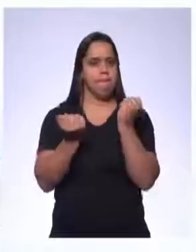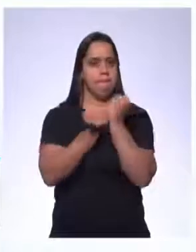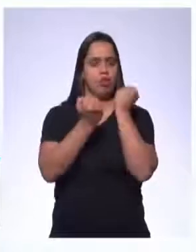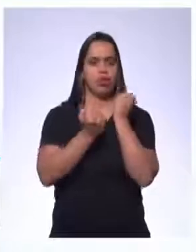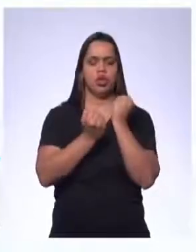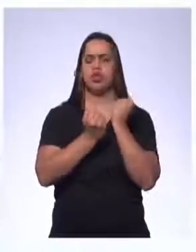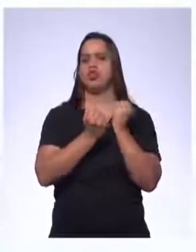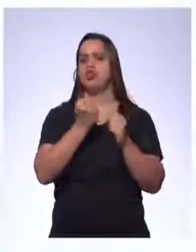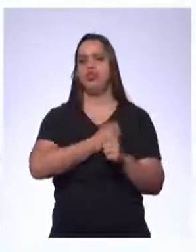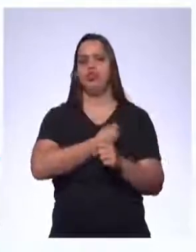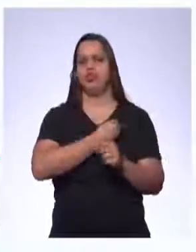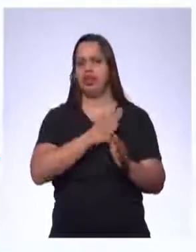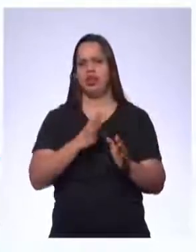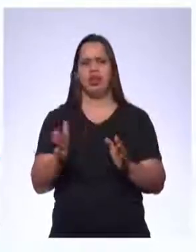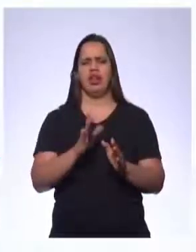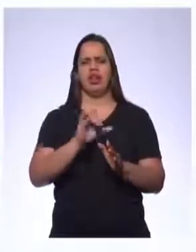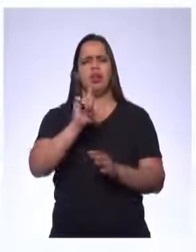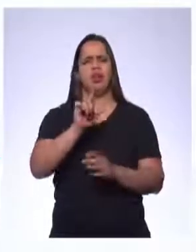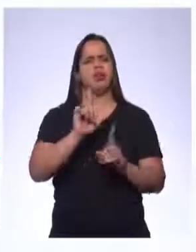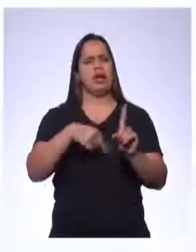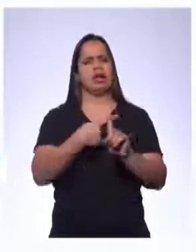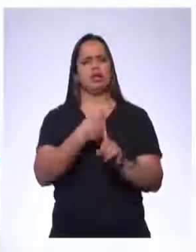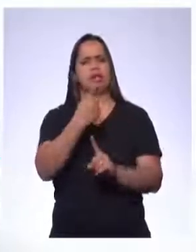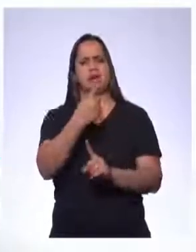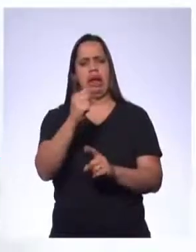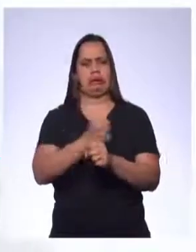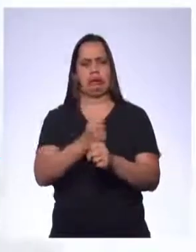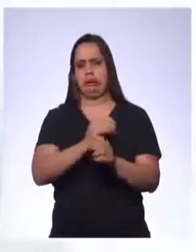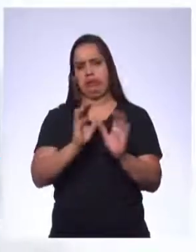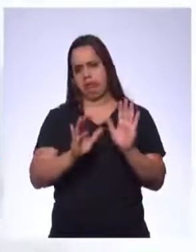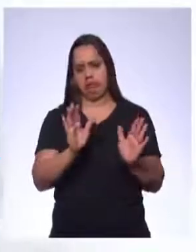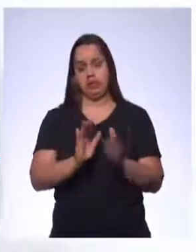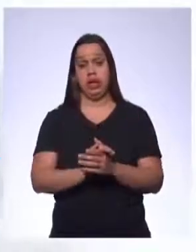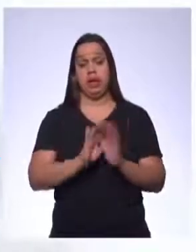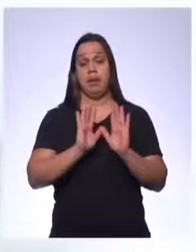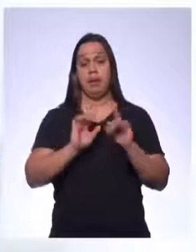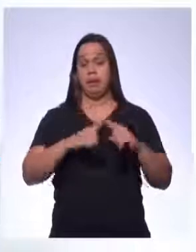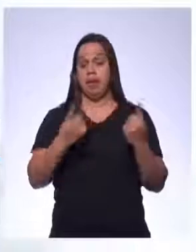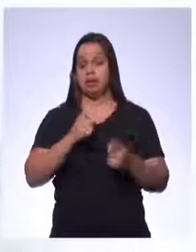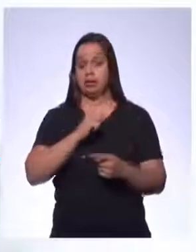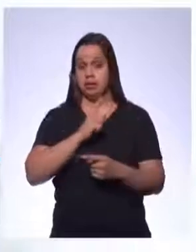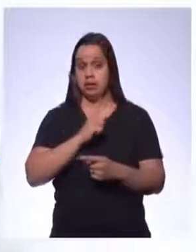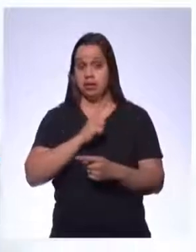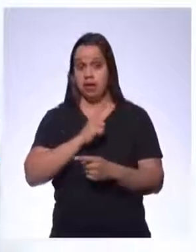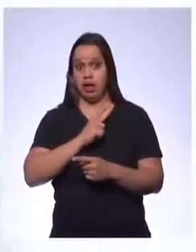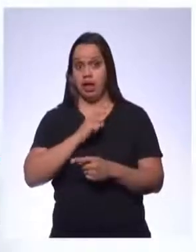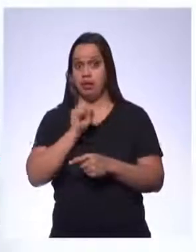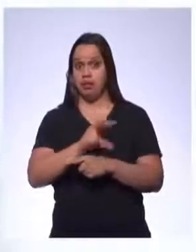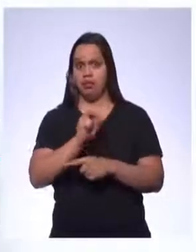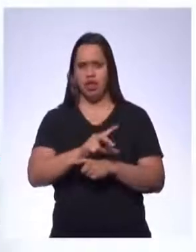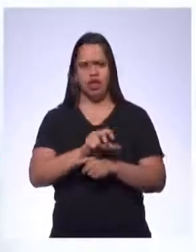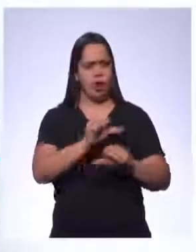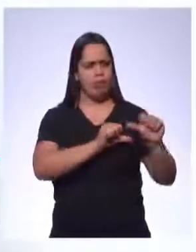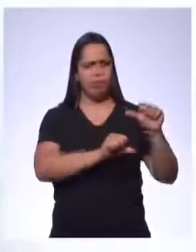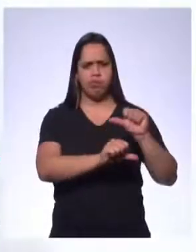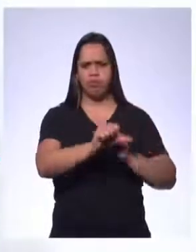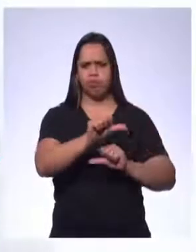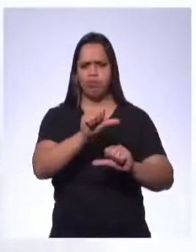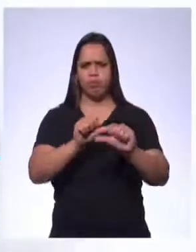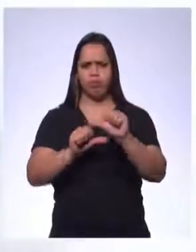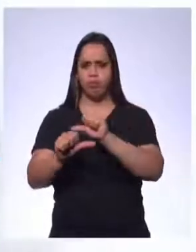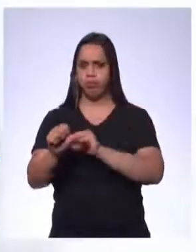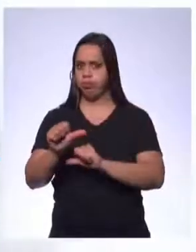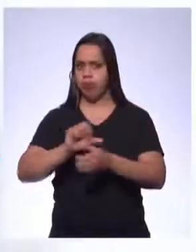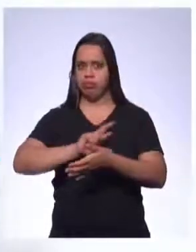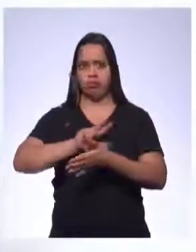Às vezes tem que tomar mais uma dose depois de 10 anos e tal. Já tem vírus que sofrem muitas mutações. E aí o